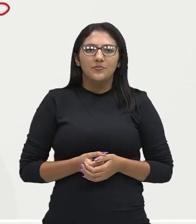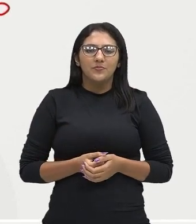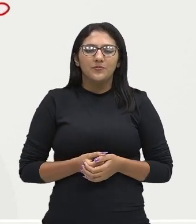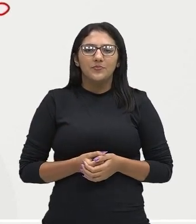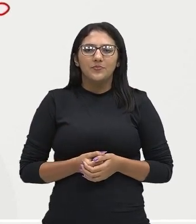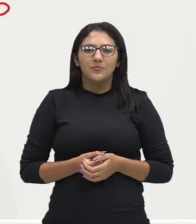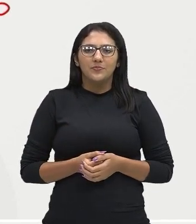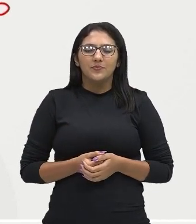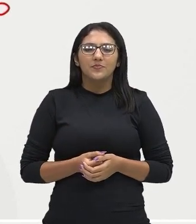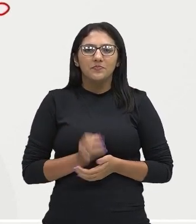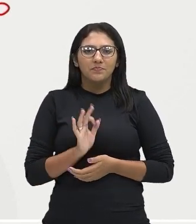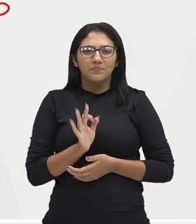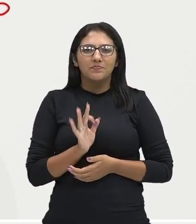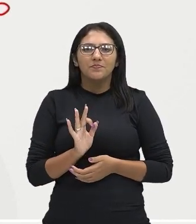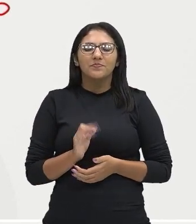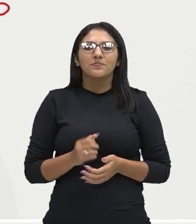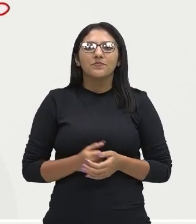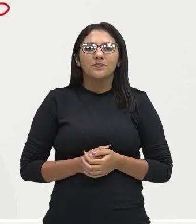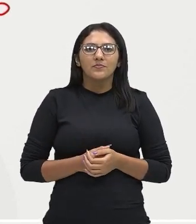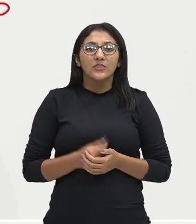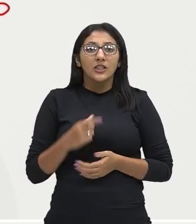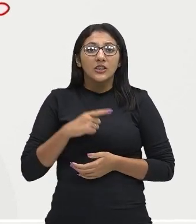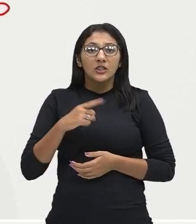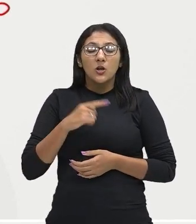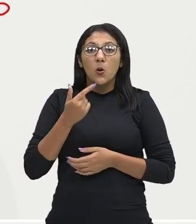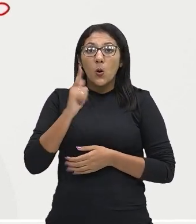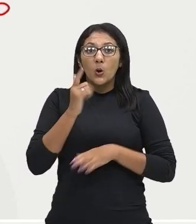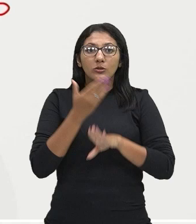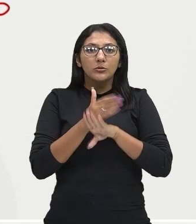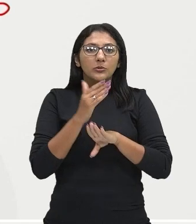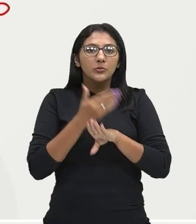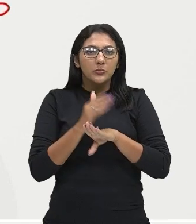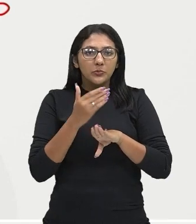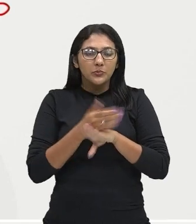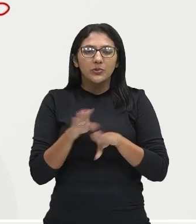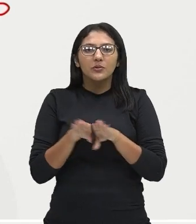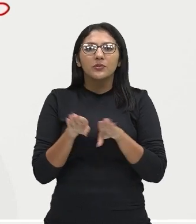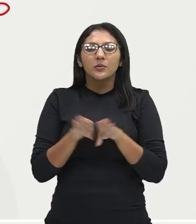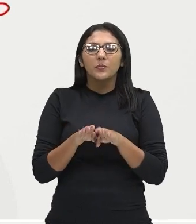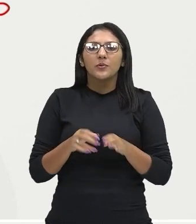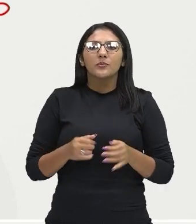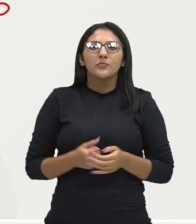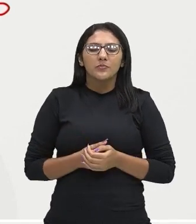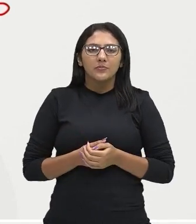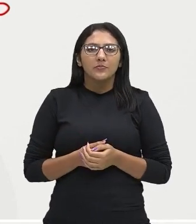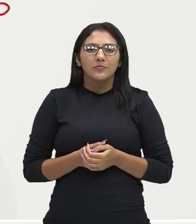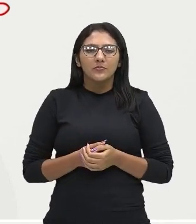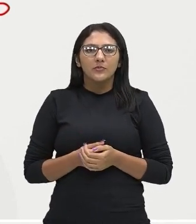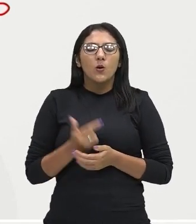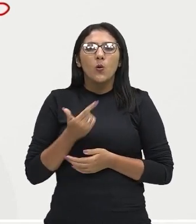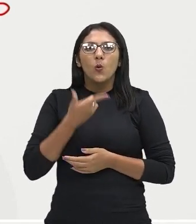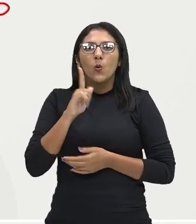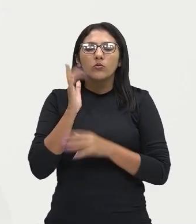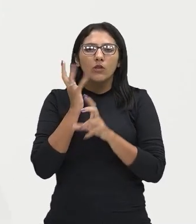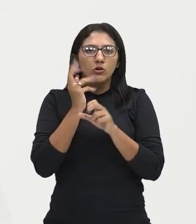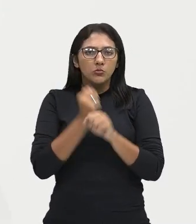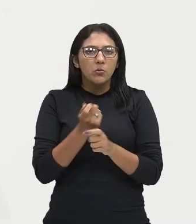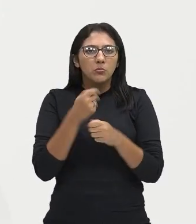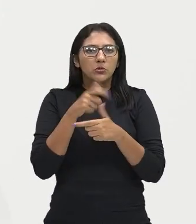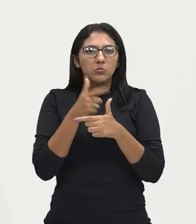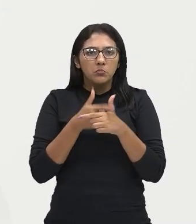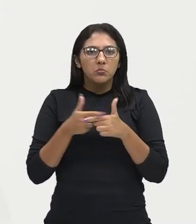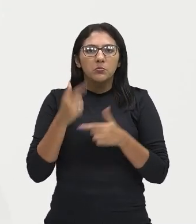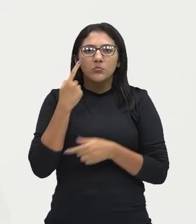0,146. Beleza? Temos ainda mais uma questãozinha para a gente fechar a nossa aula, pessoal. Temos uma situação, problema aqui para a gente resolver.